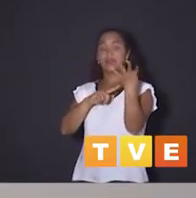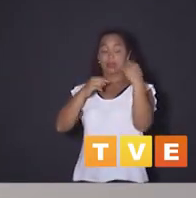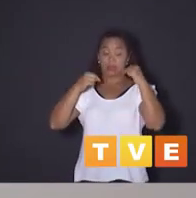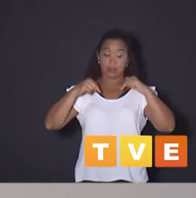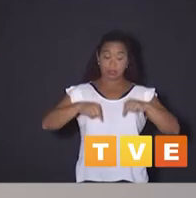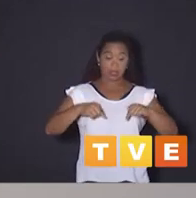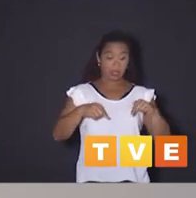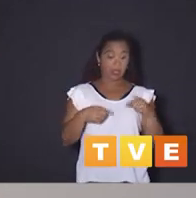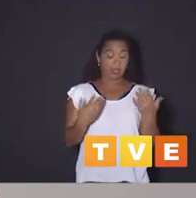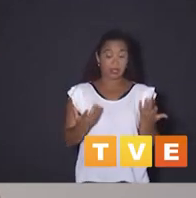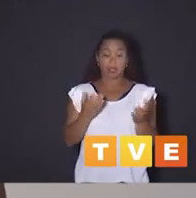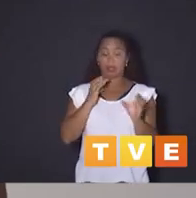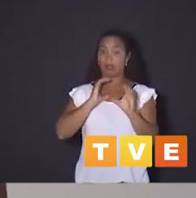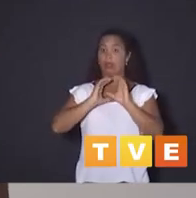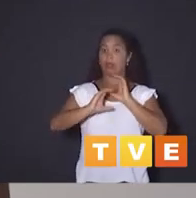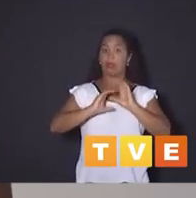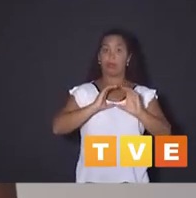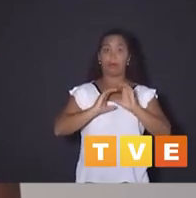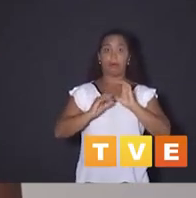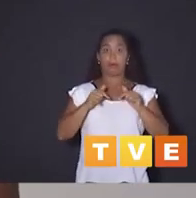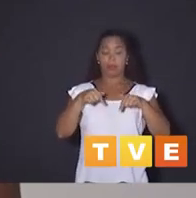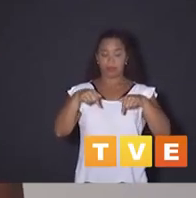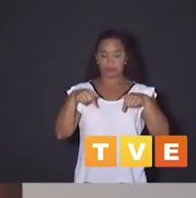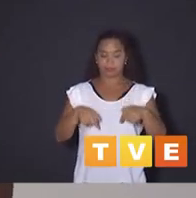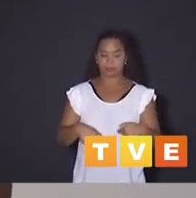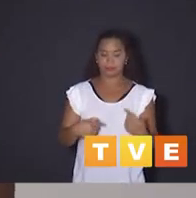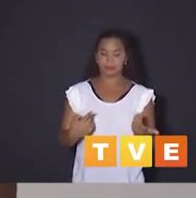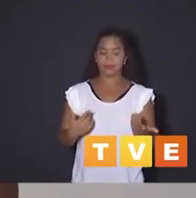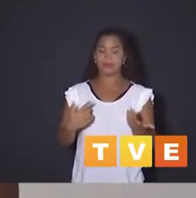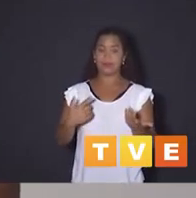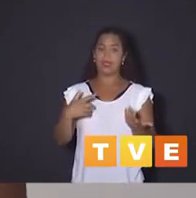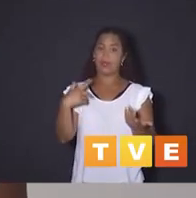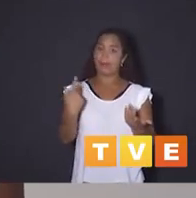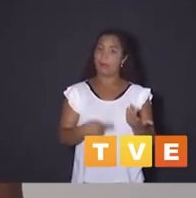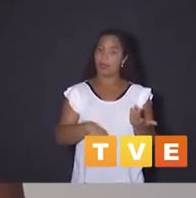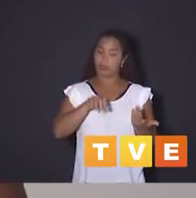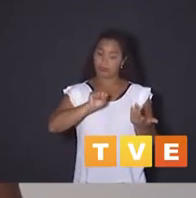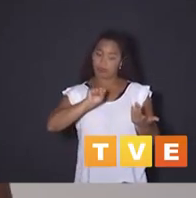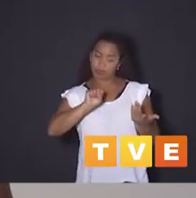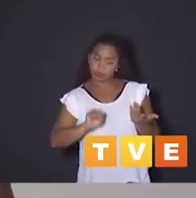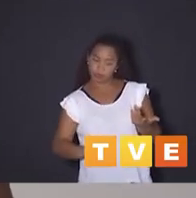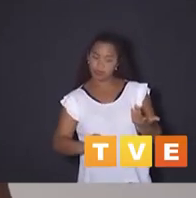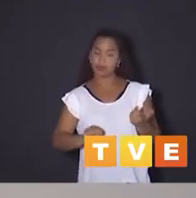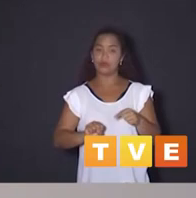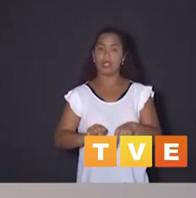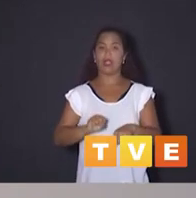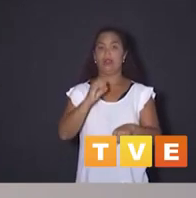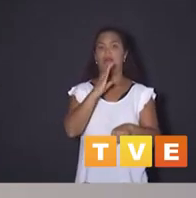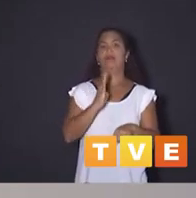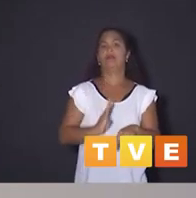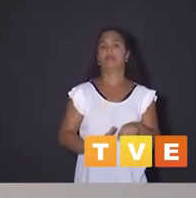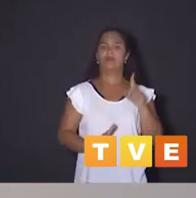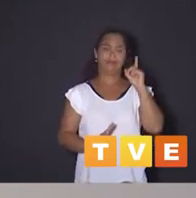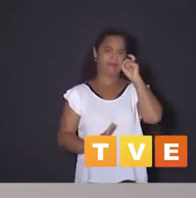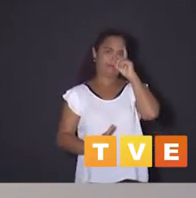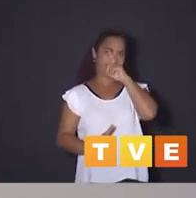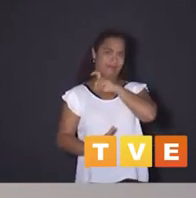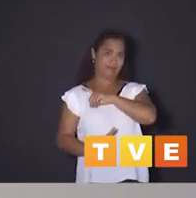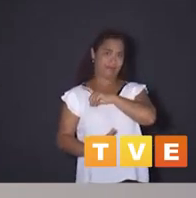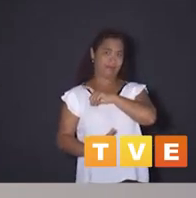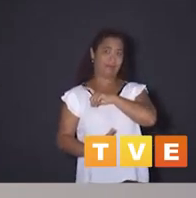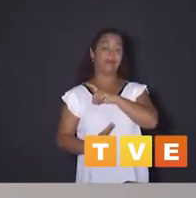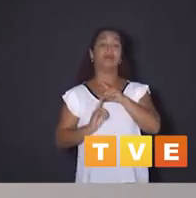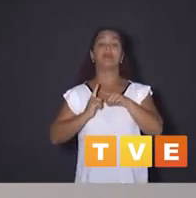consegui me comunicar com uma estilista com um design que está aqui no sul no sudeste do brasil então qual o papel do racismo